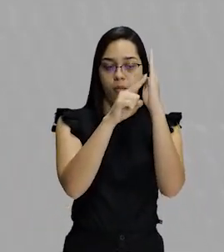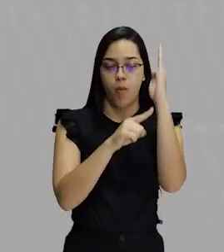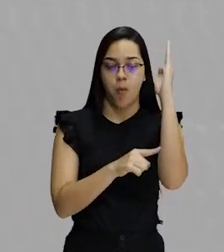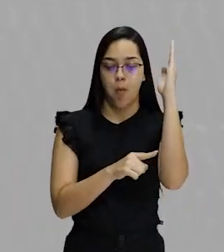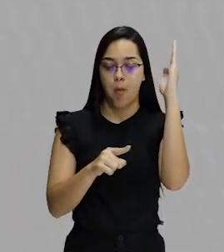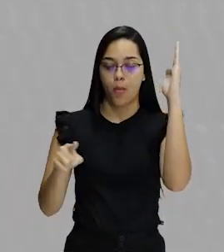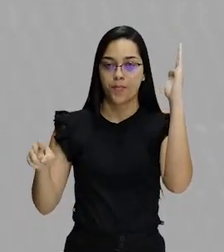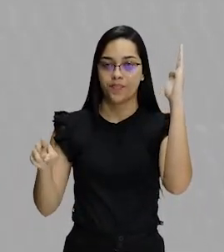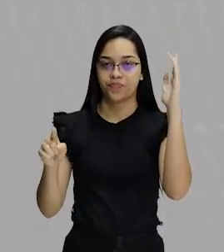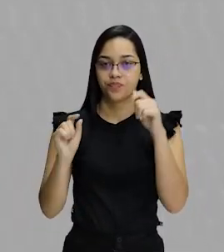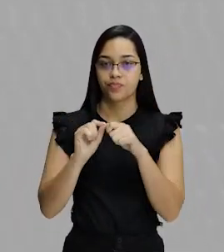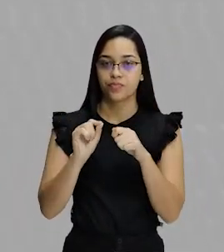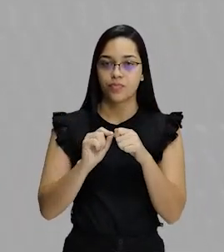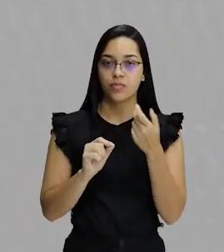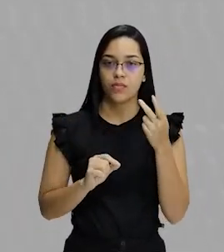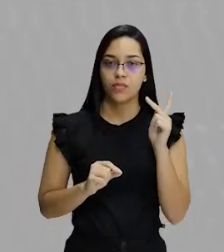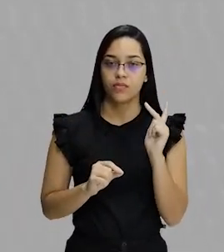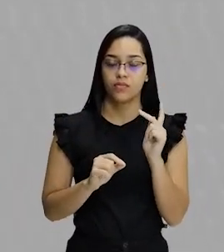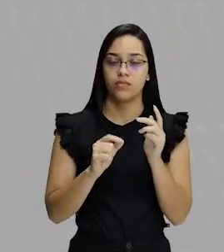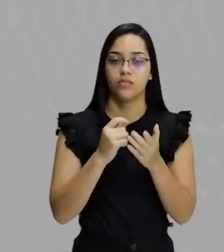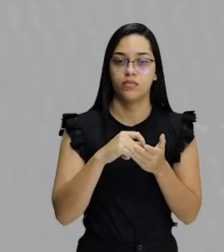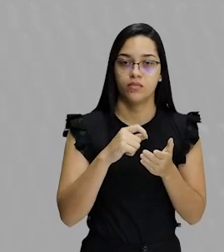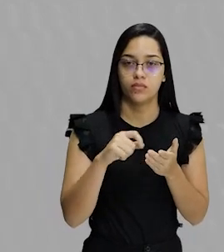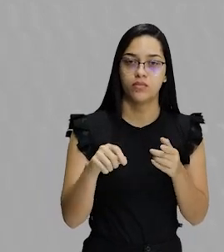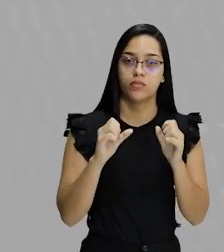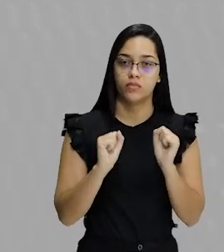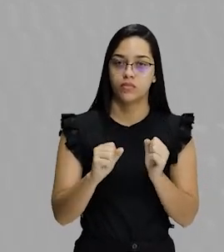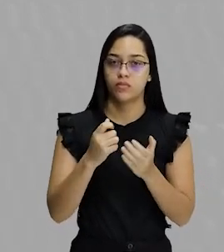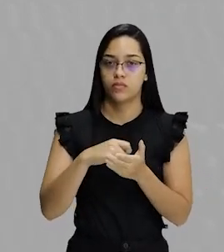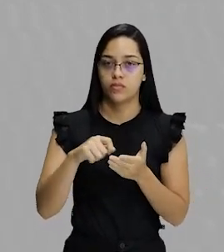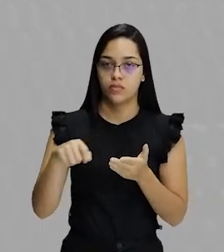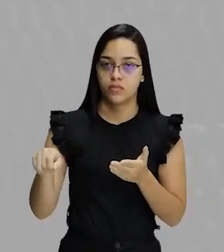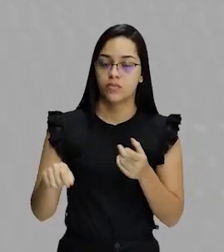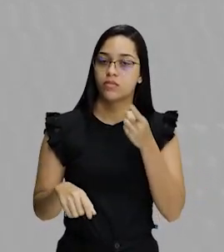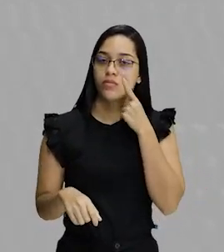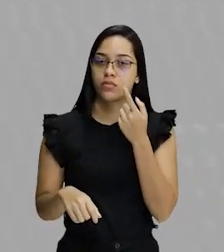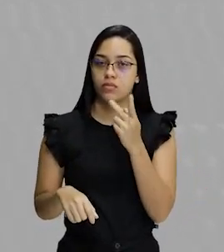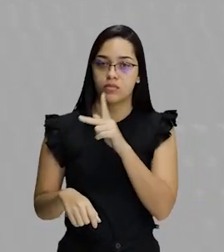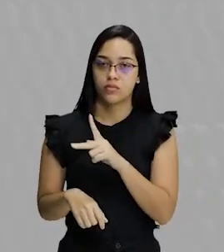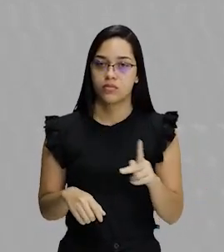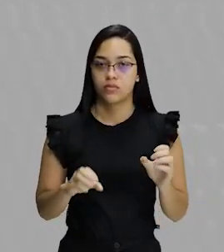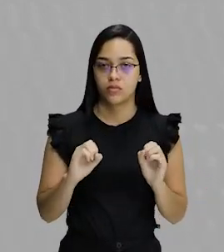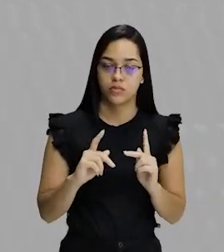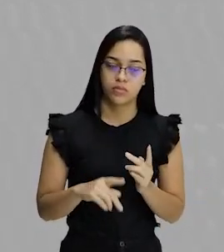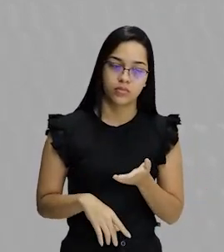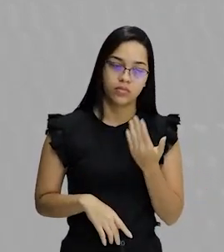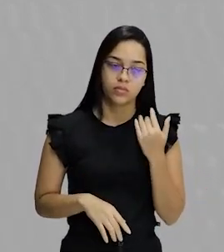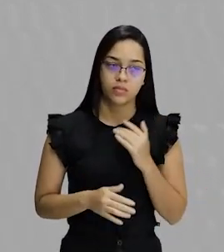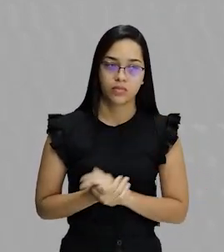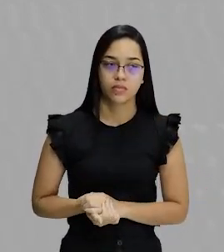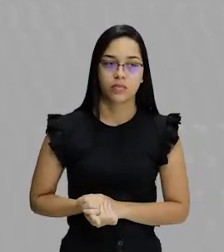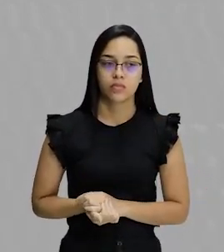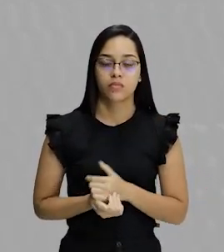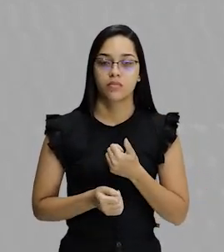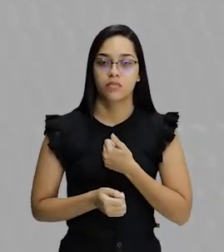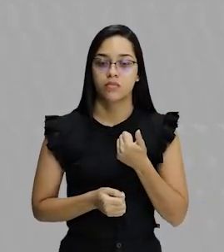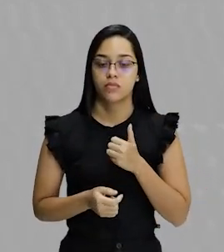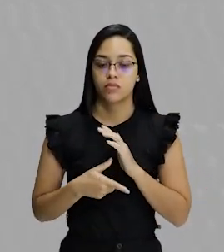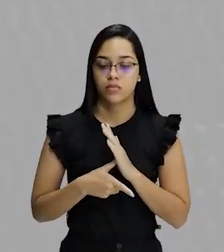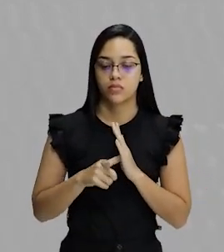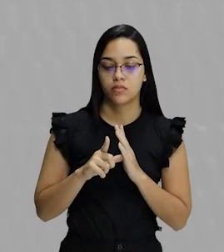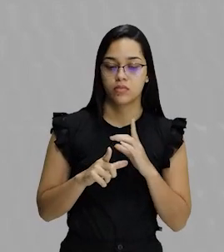caderno, faça as anotações para que depois você possa tirar dúvida com o seu professor. Okay? Então vamos lá. Olha só, a primeira coisa, antes